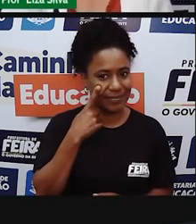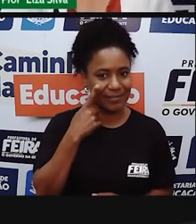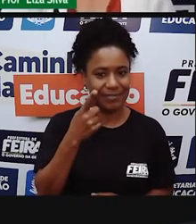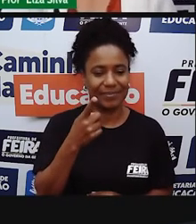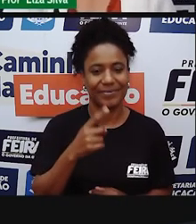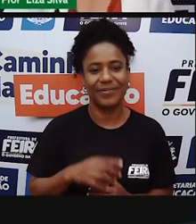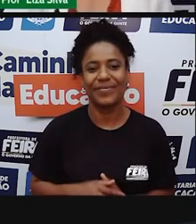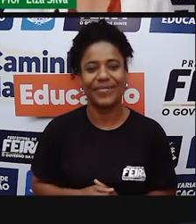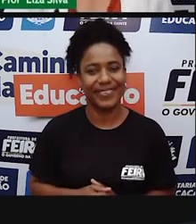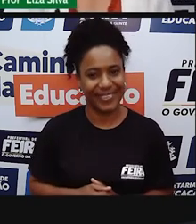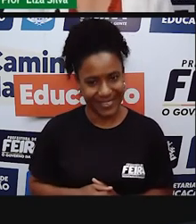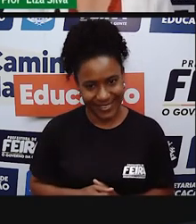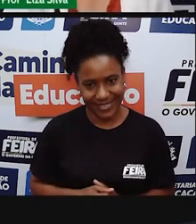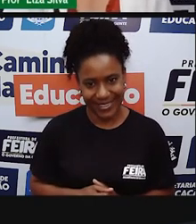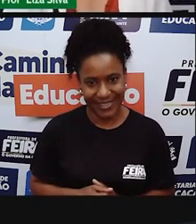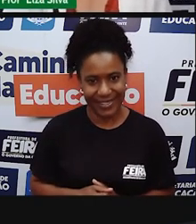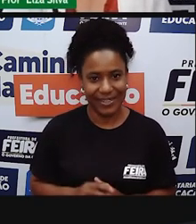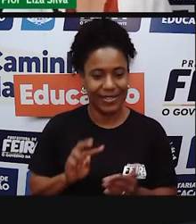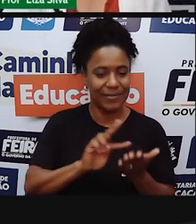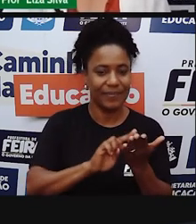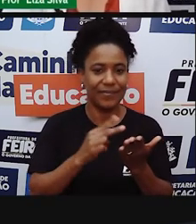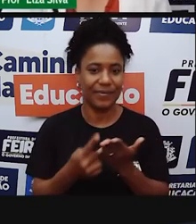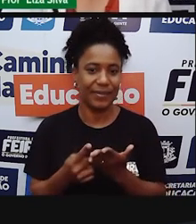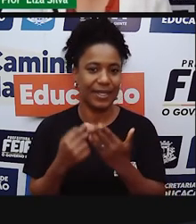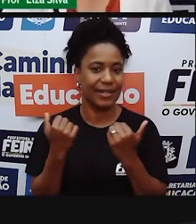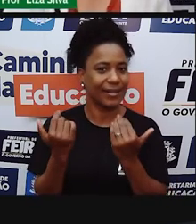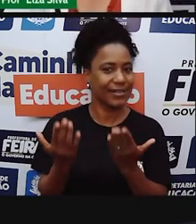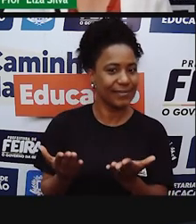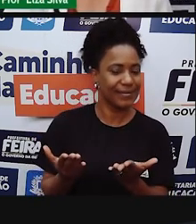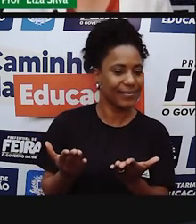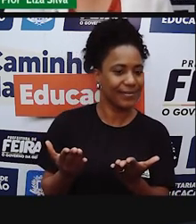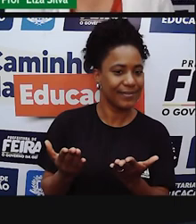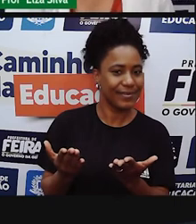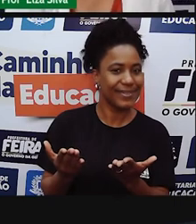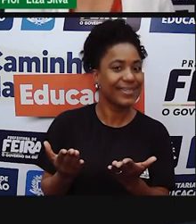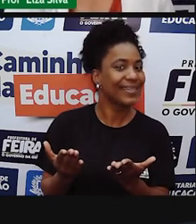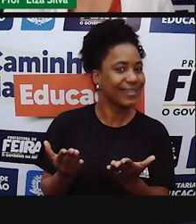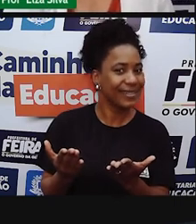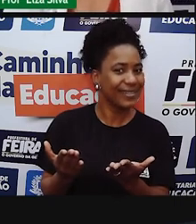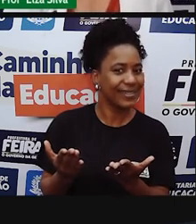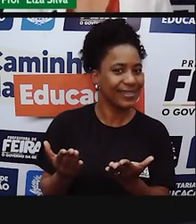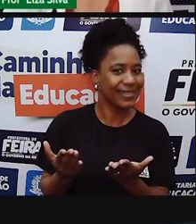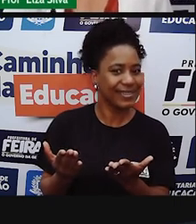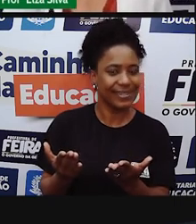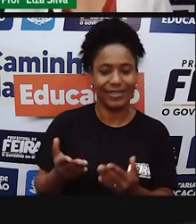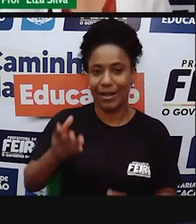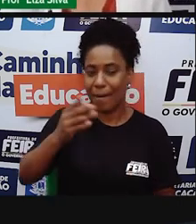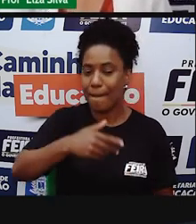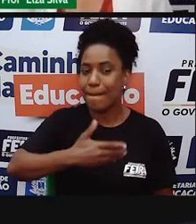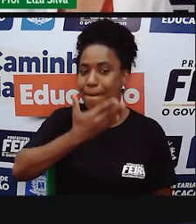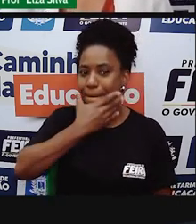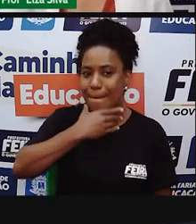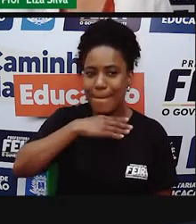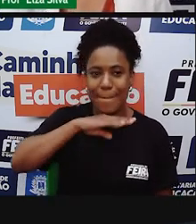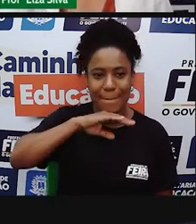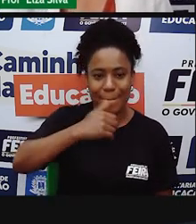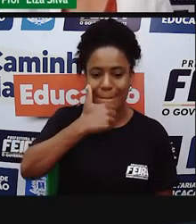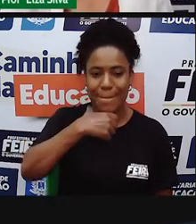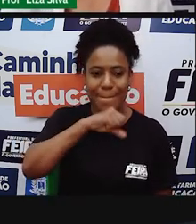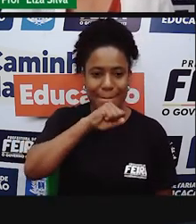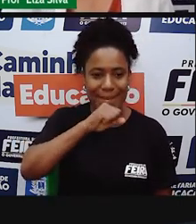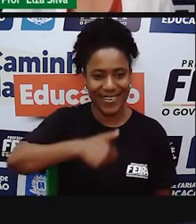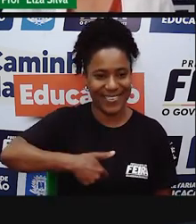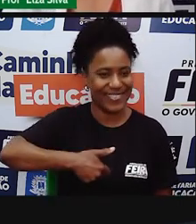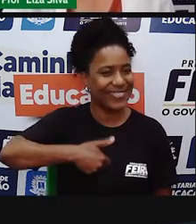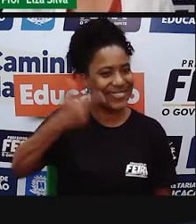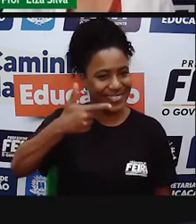my stepmother. Esta é minha... Tchan, tchan, tchan, tchan. Madrasta. Então, vejamos aqui qual